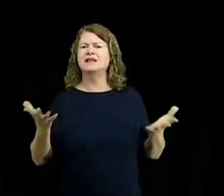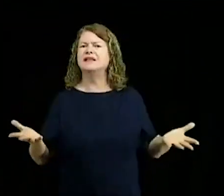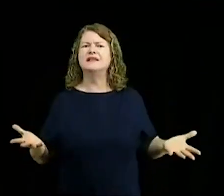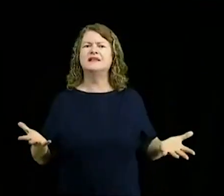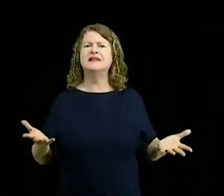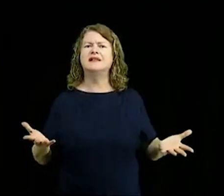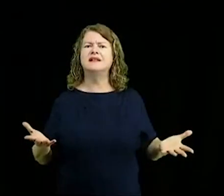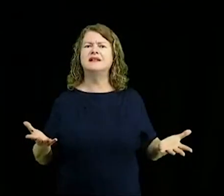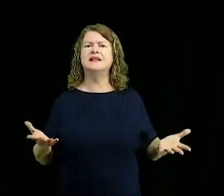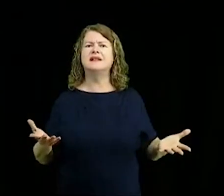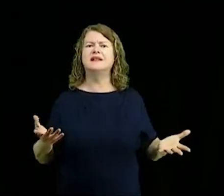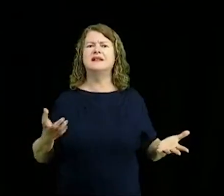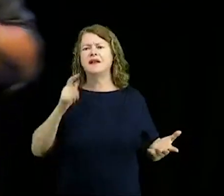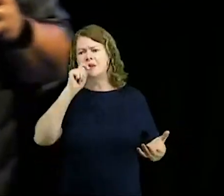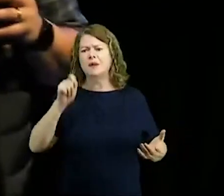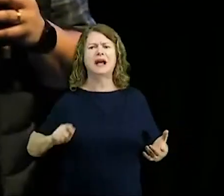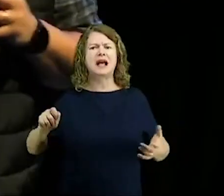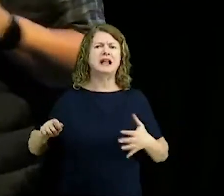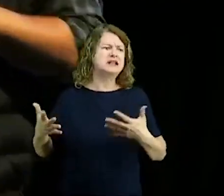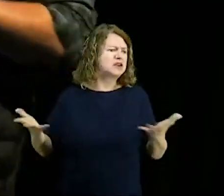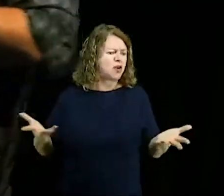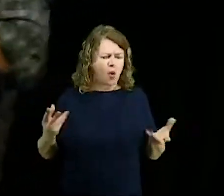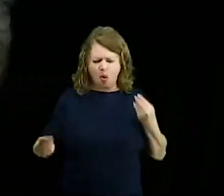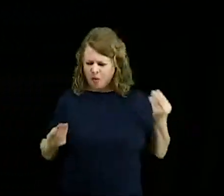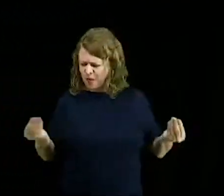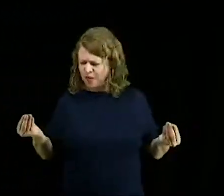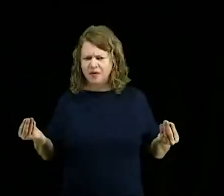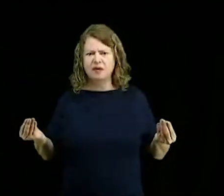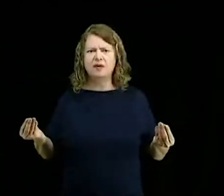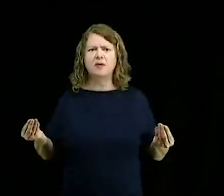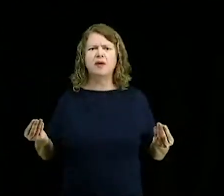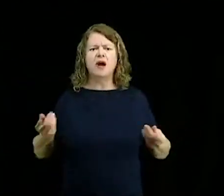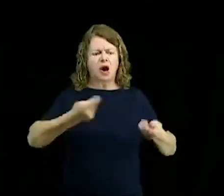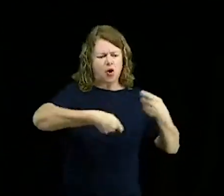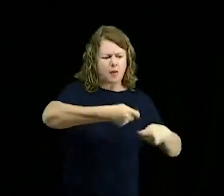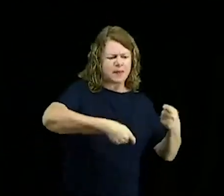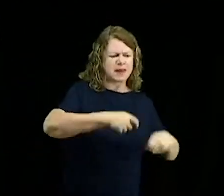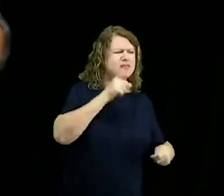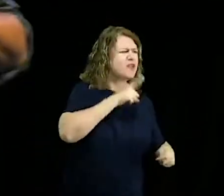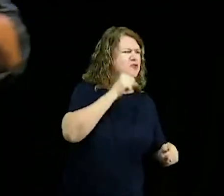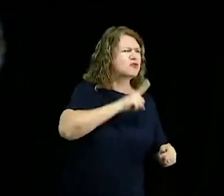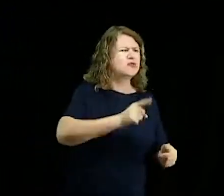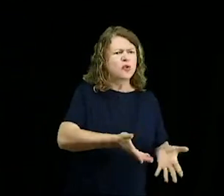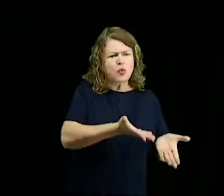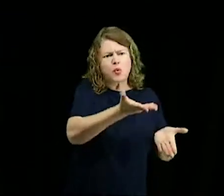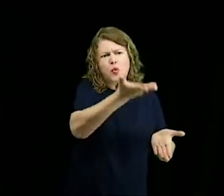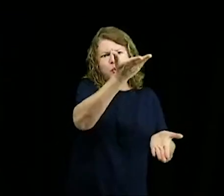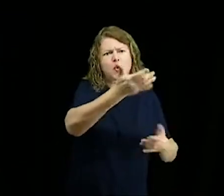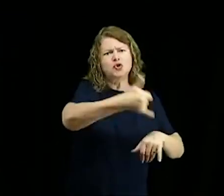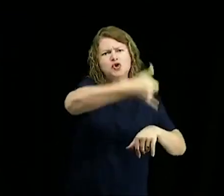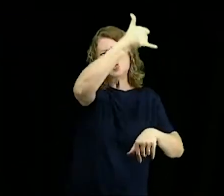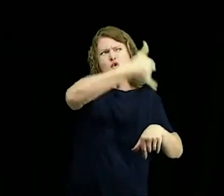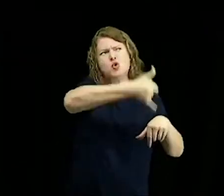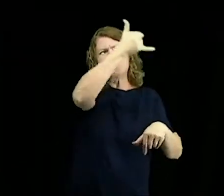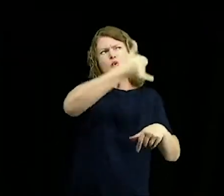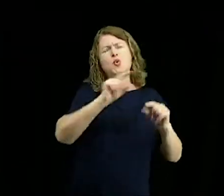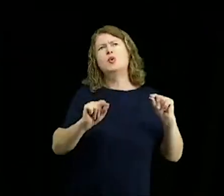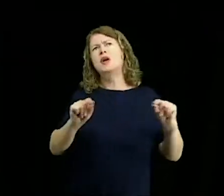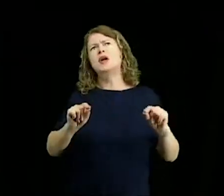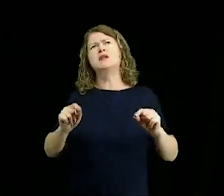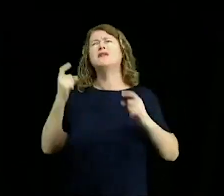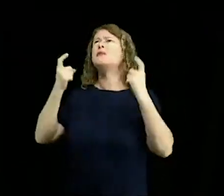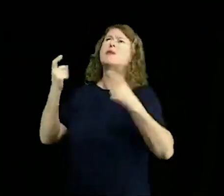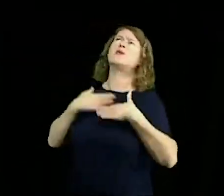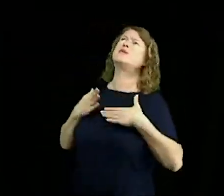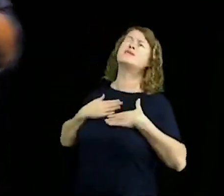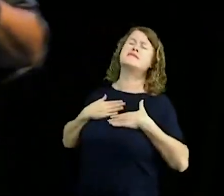economia americana que subiu mais uma vez o juro? O que Deus está preocupado? Ele não está preocupado comigo?